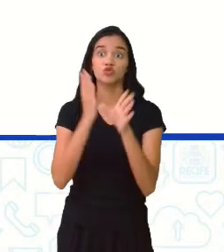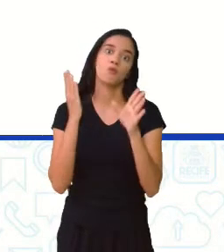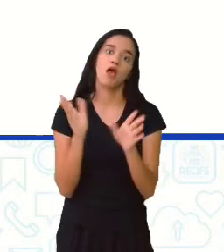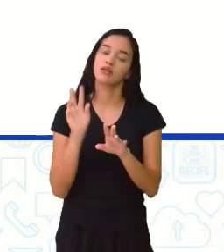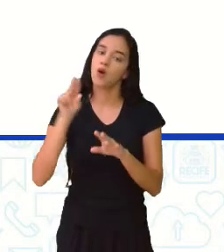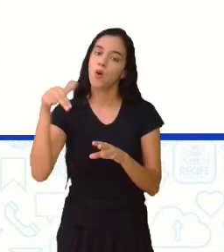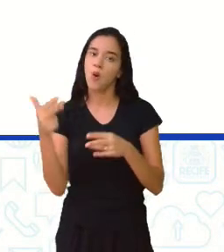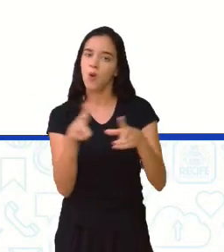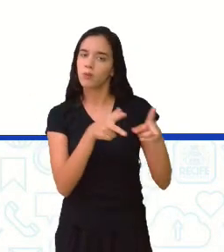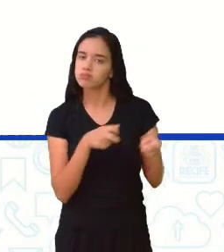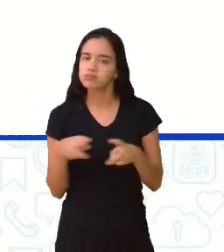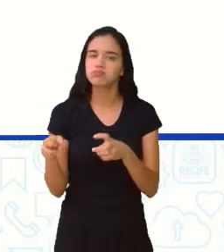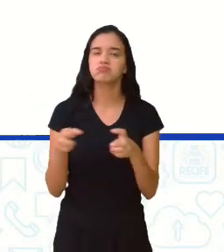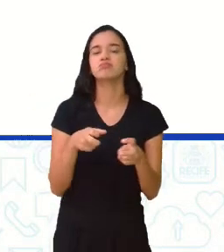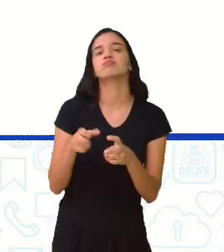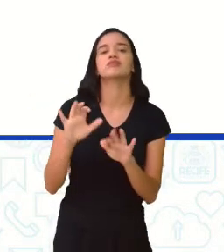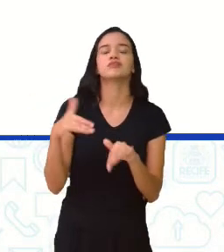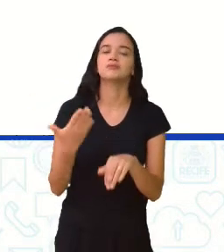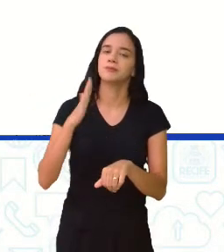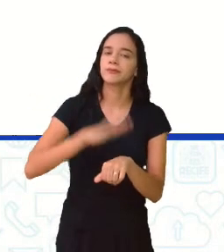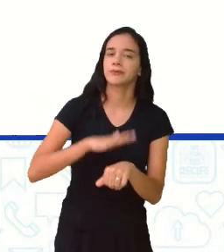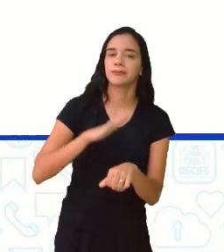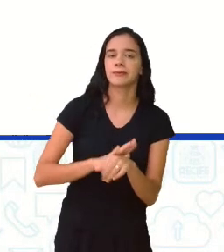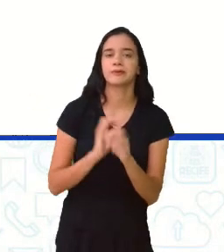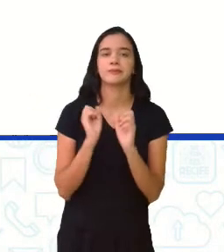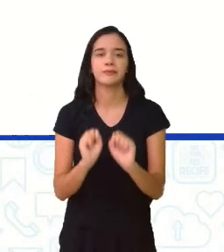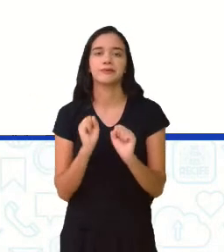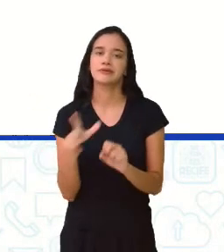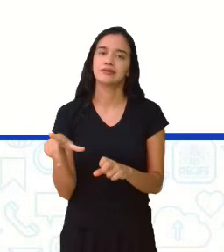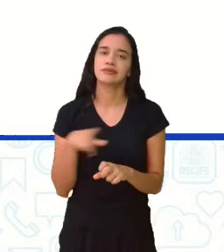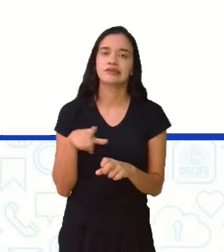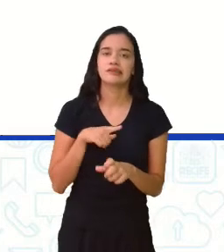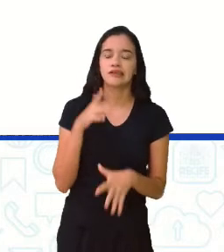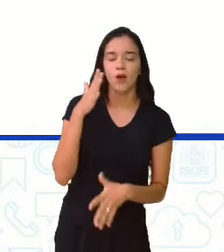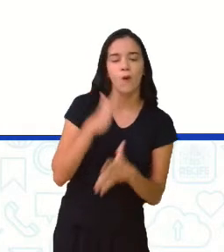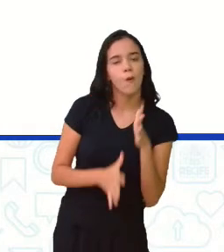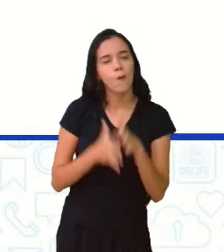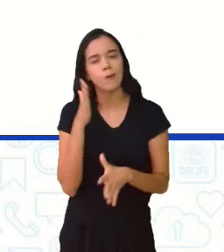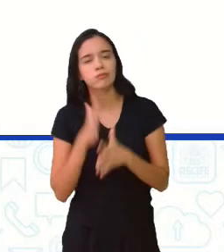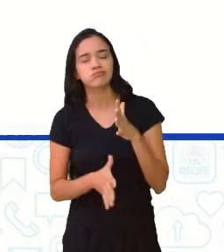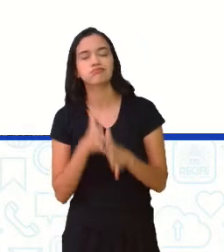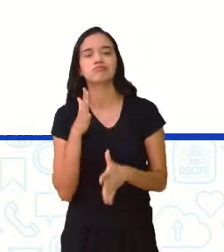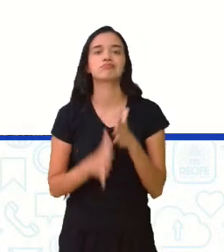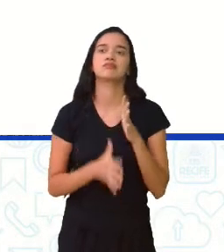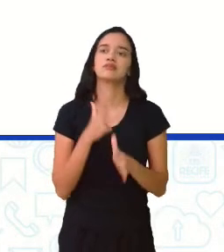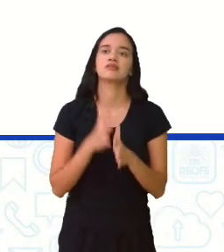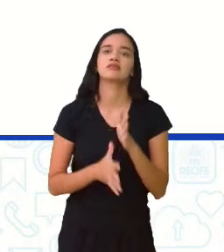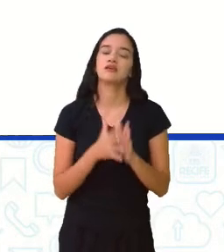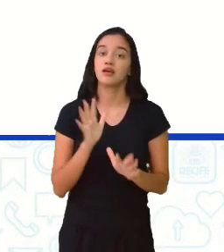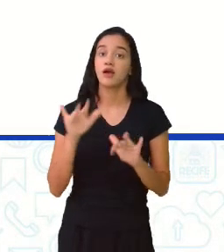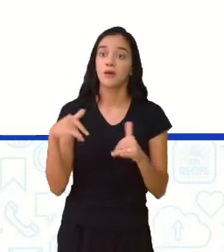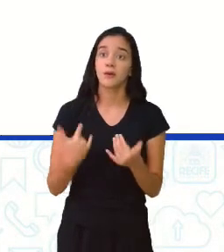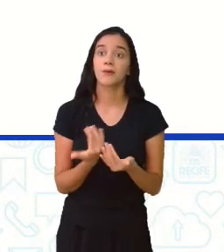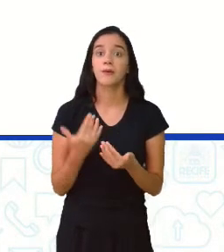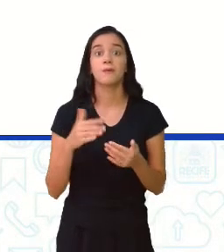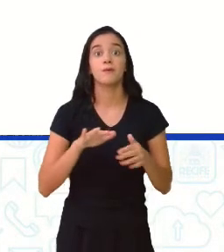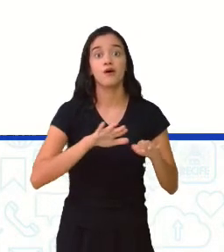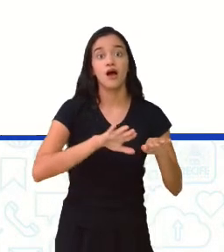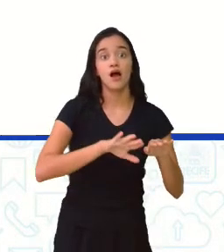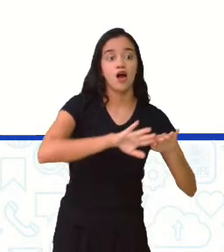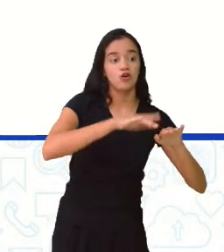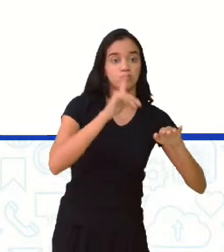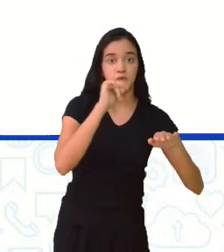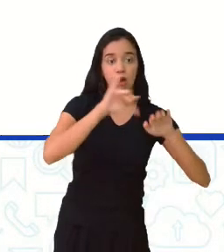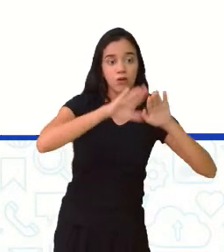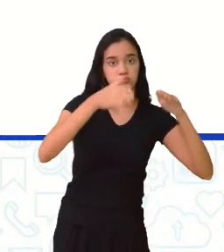identificada. Essa situação pode gerar alguns conflitos ou corridas, como no caso do Oceano Glacial